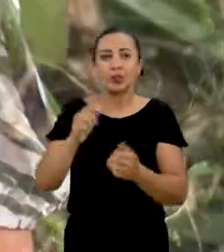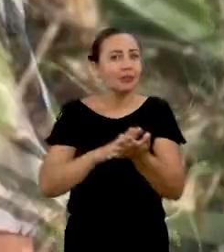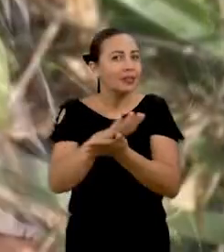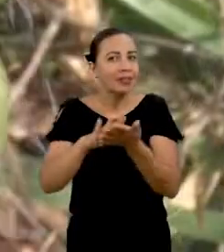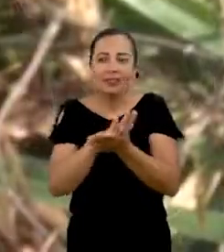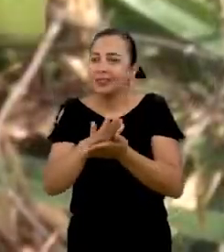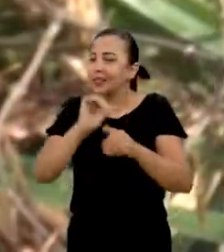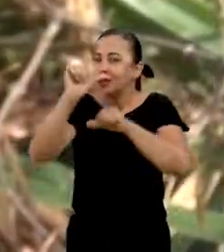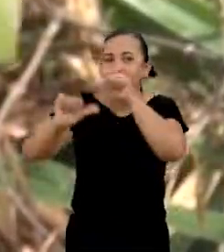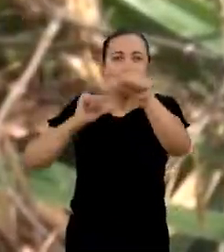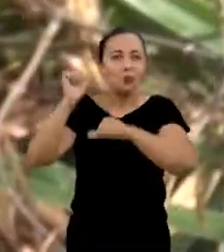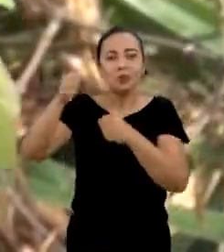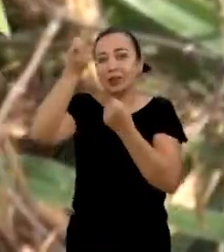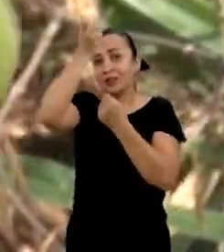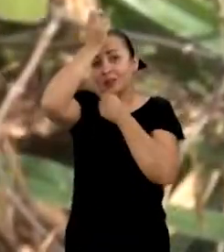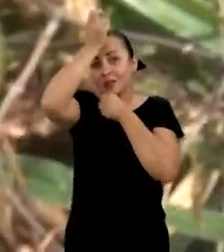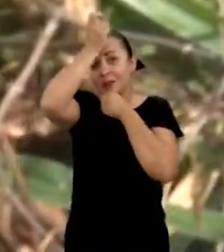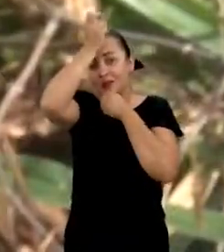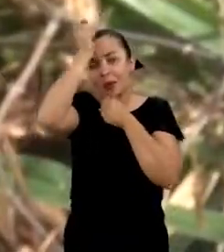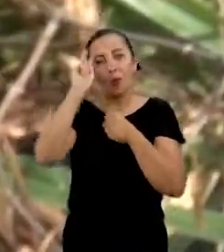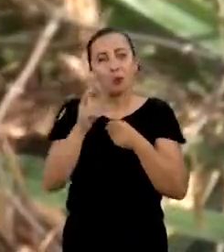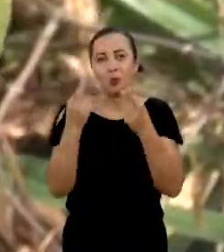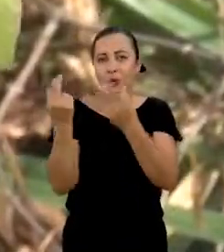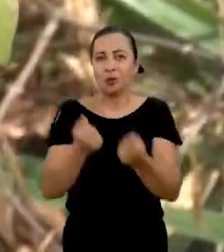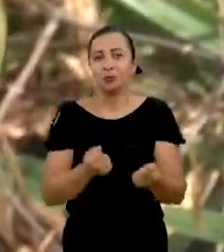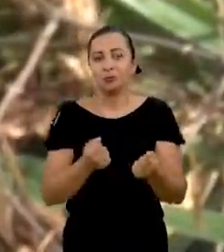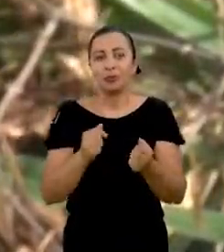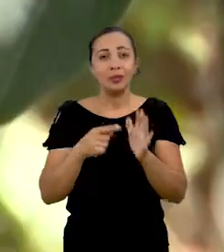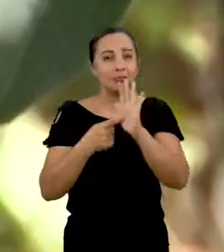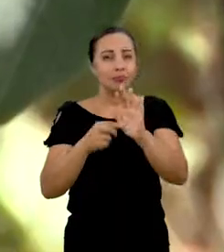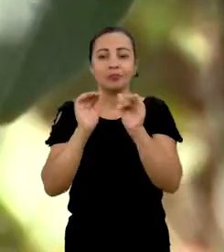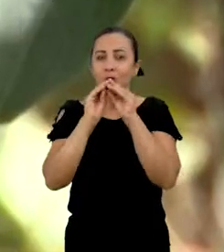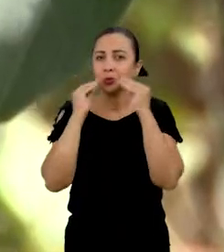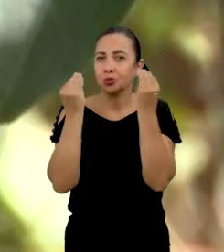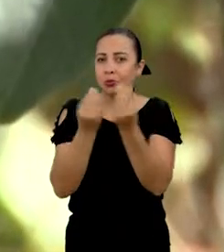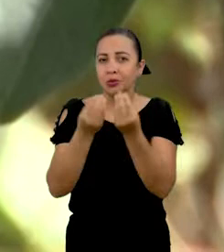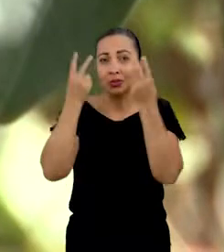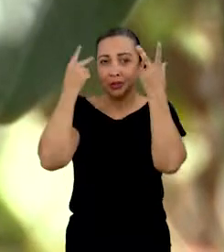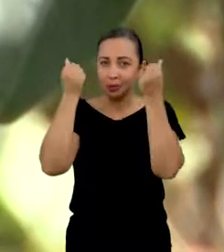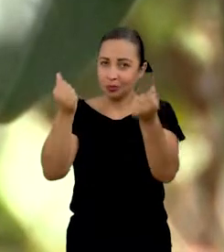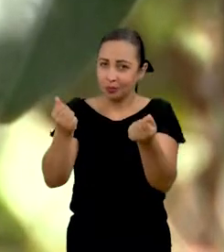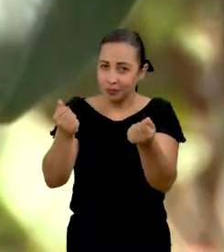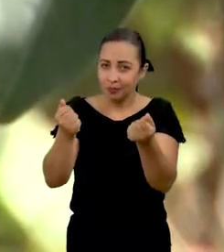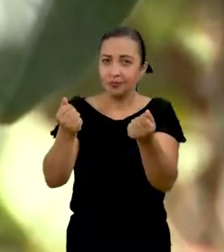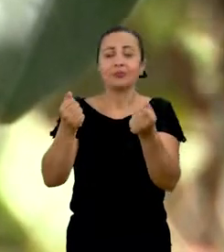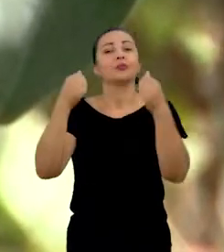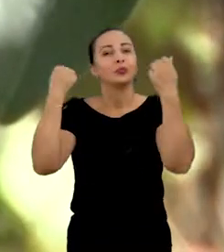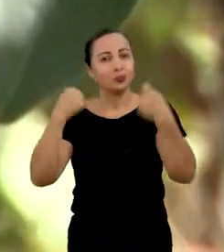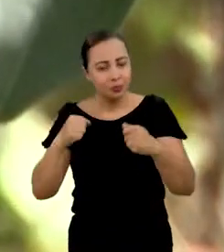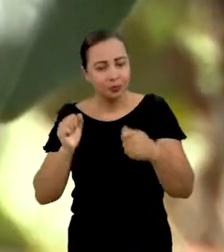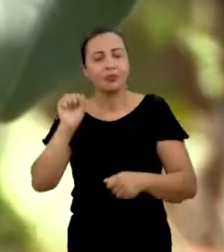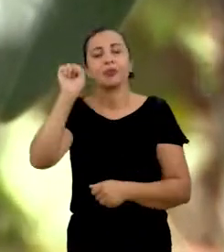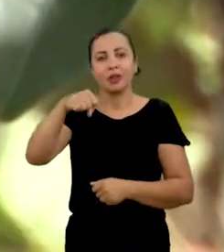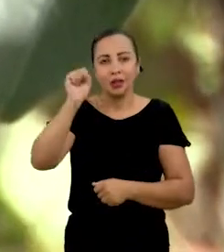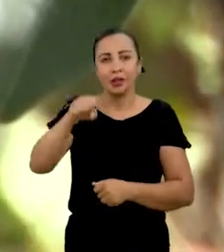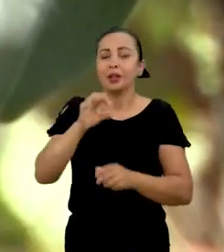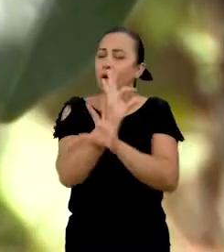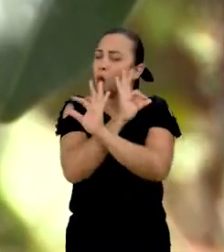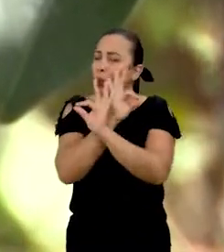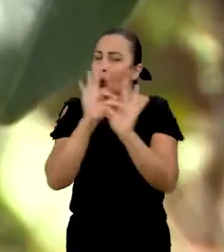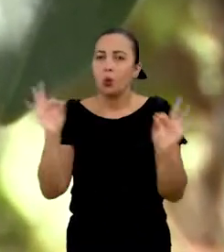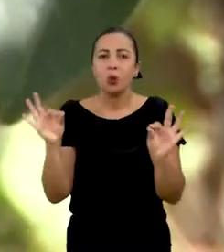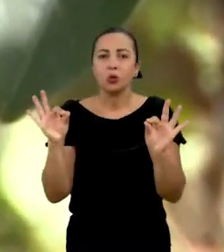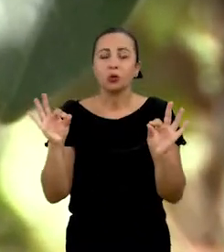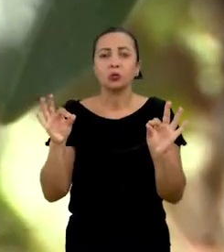caprinos, mostrando o quê? Que substâncias naturais podem sim ter uma ótima ação e ainda